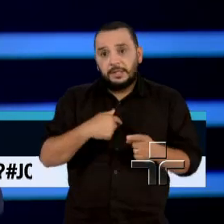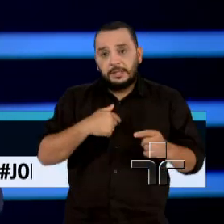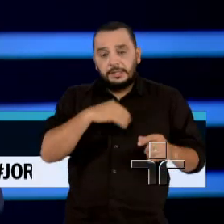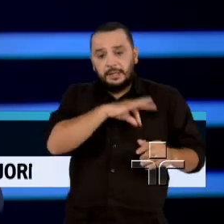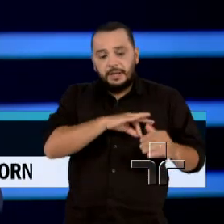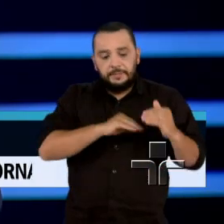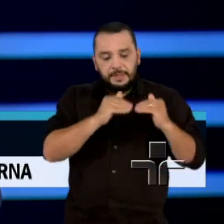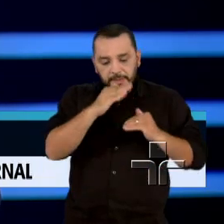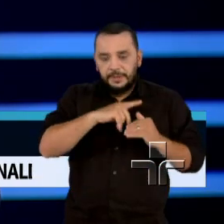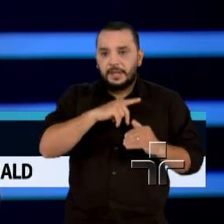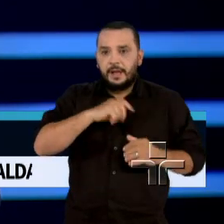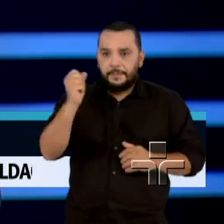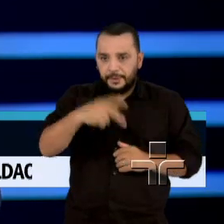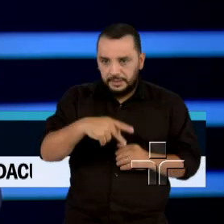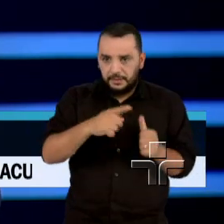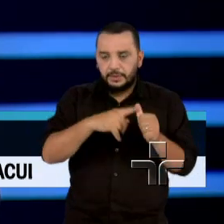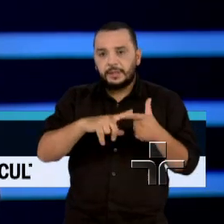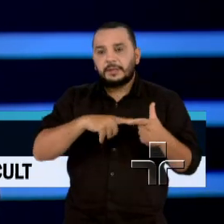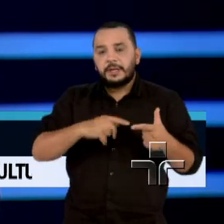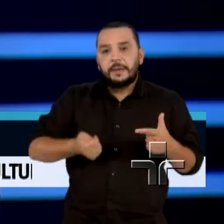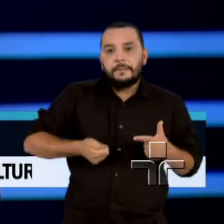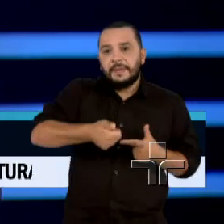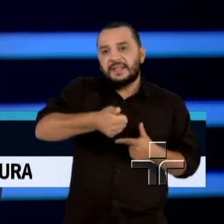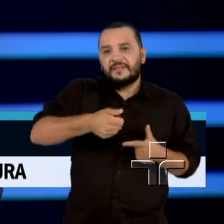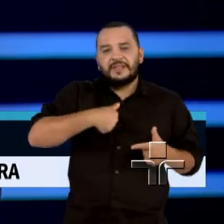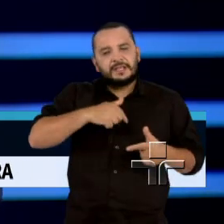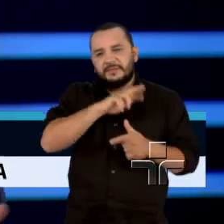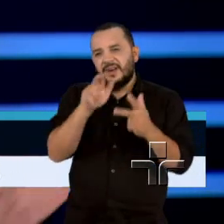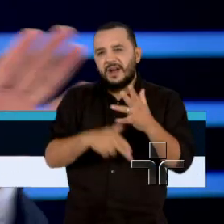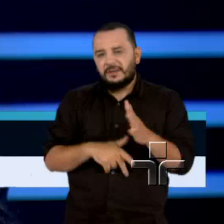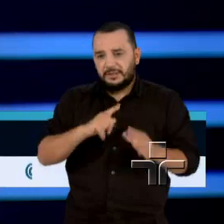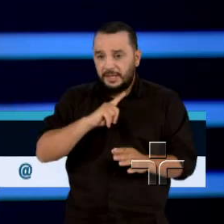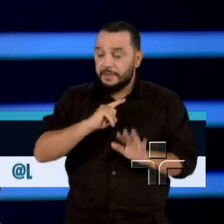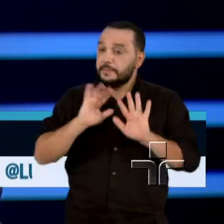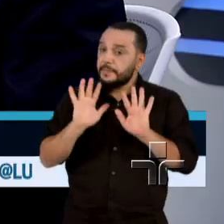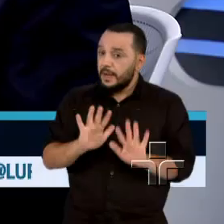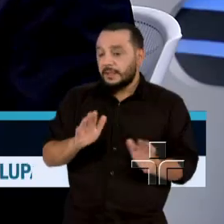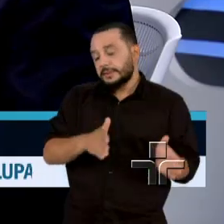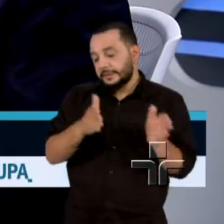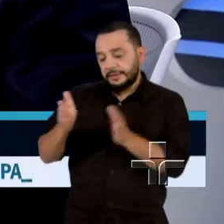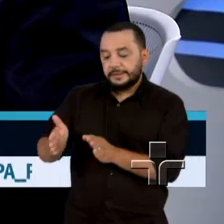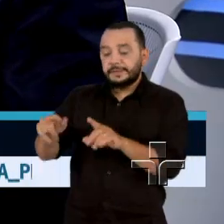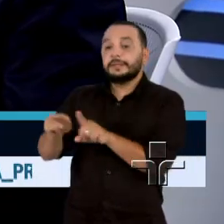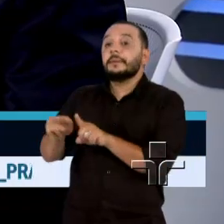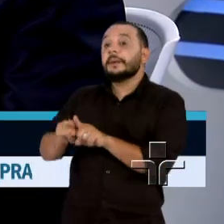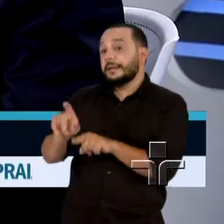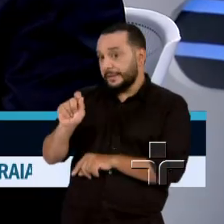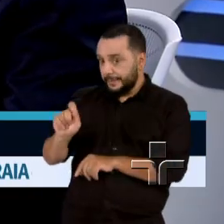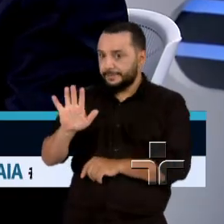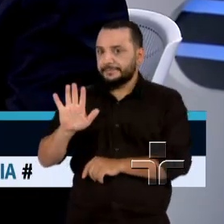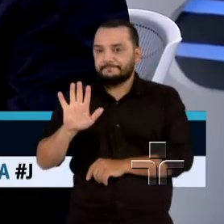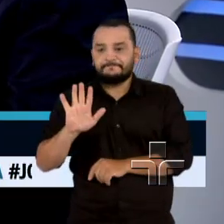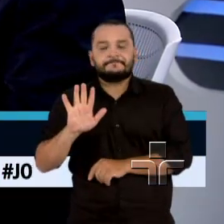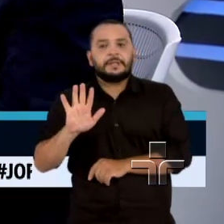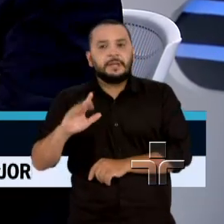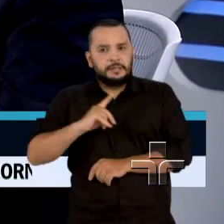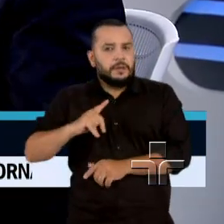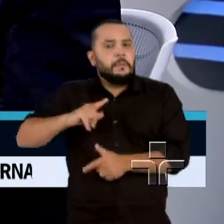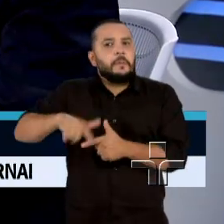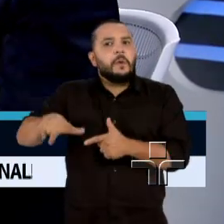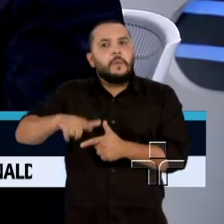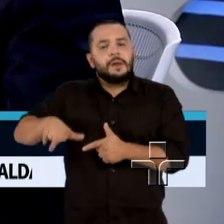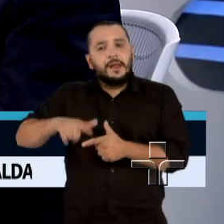aposentadoria, ele indexa todos os benefícios públicos que a gente tem. Agora, por outro lado, você tem um problema